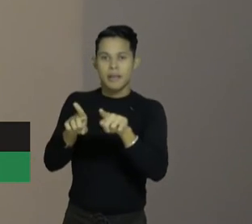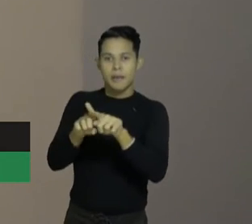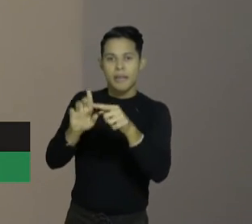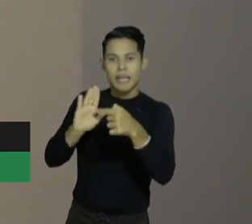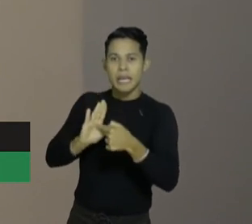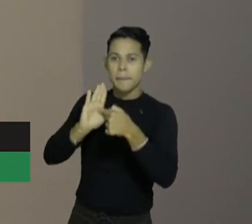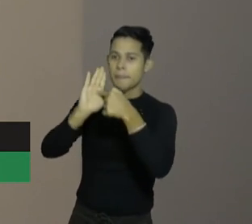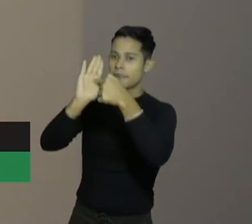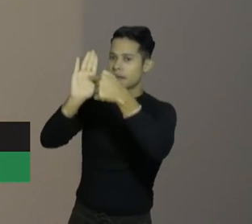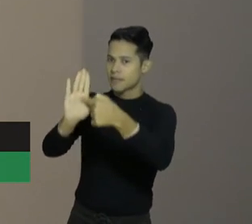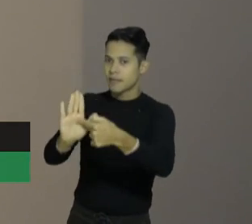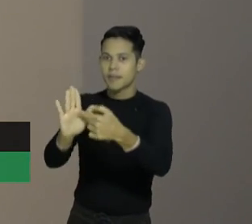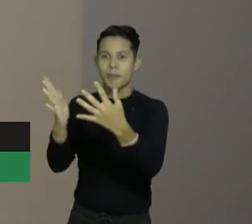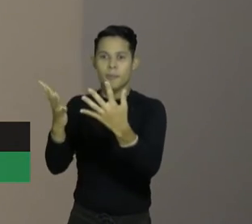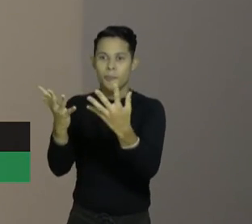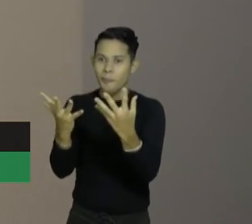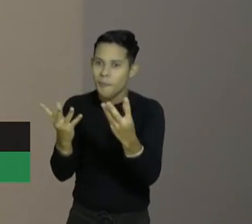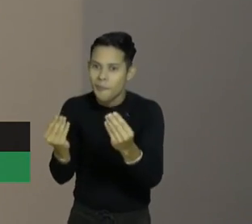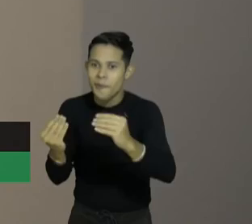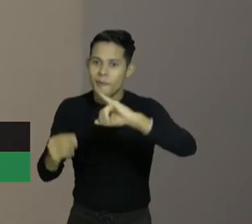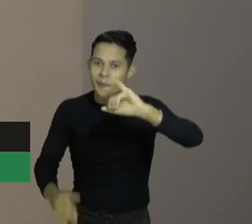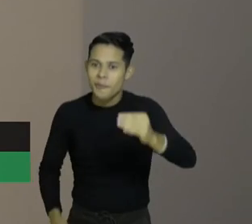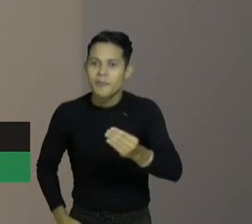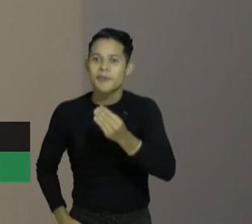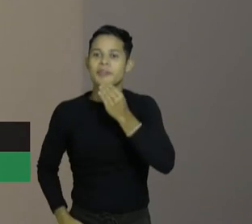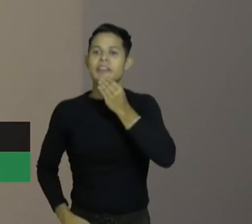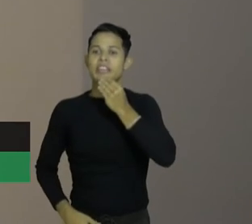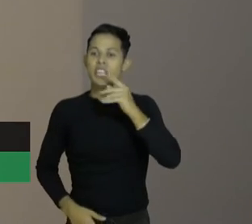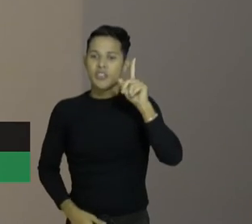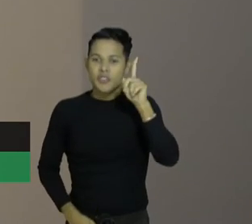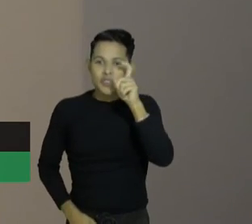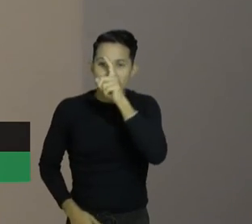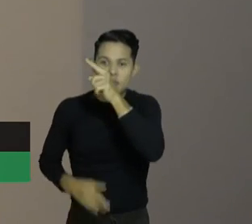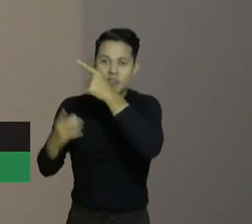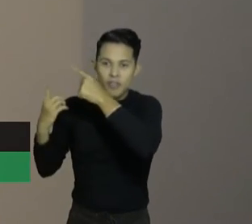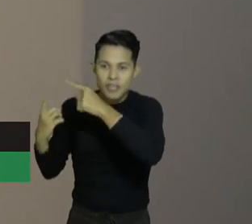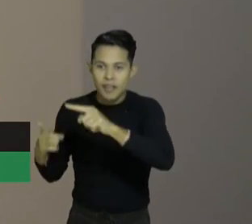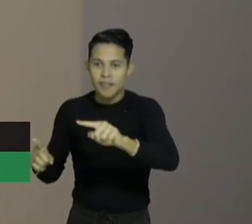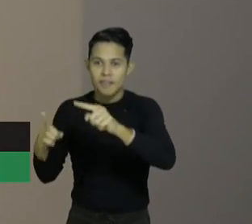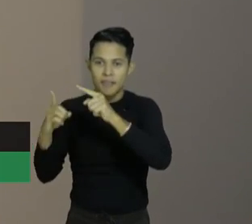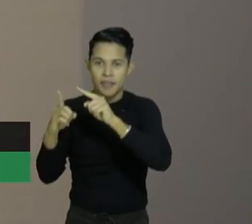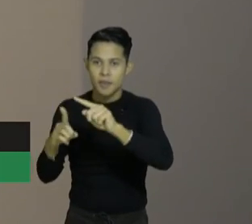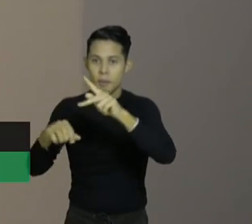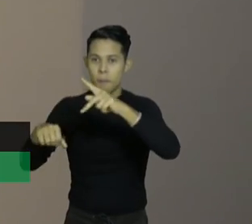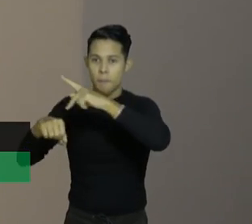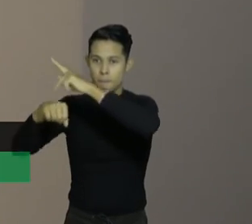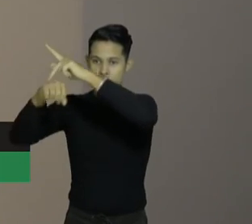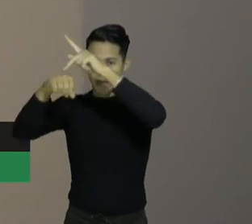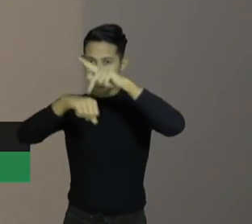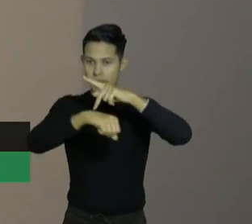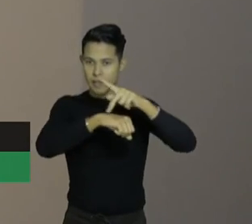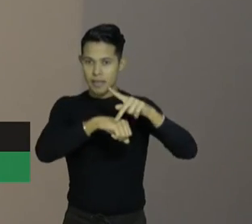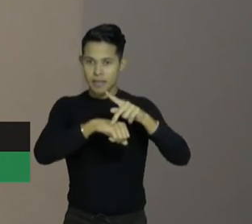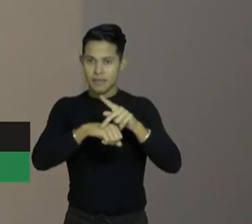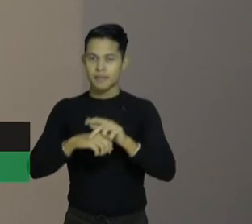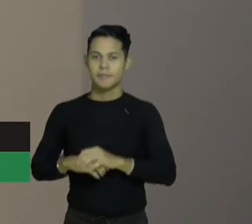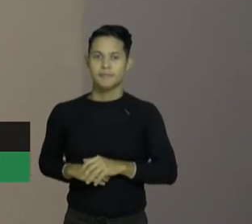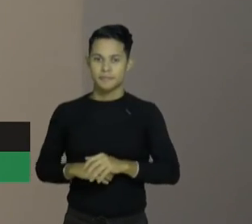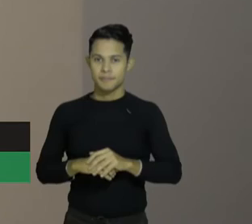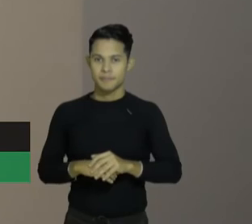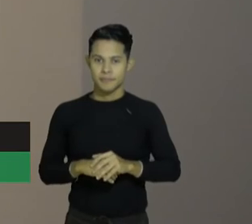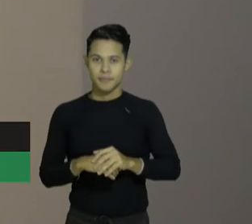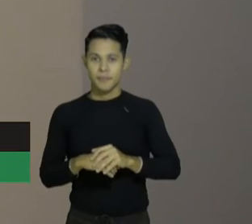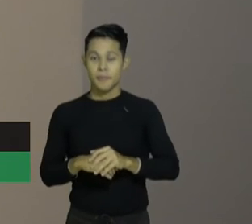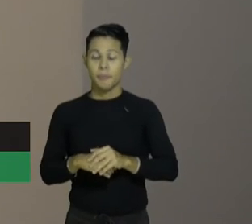imensas oportunidades e desafios para ambos os países para ambos os países melhor paramos os blocos desculpem é necessário encararmos